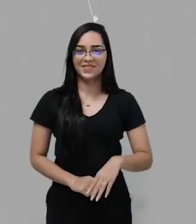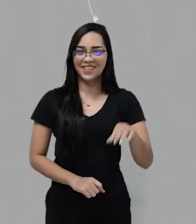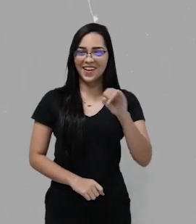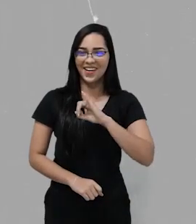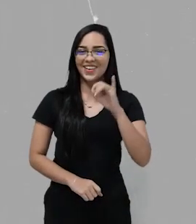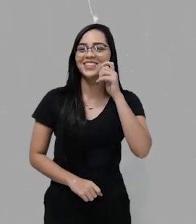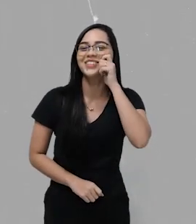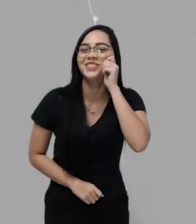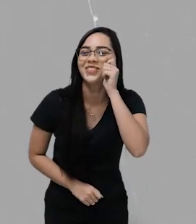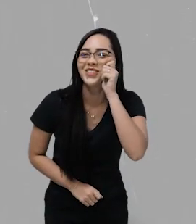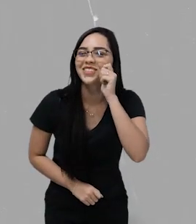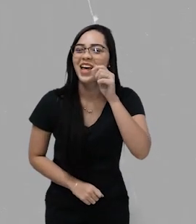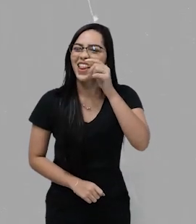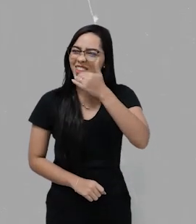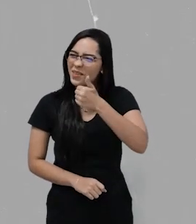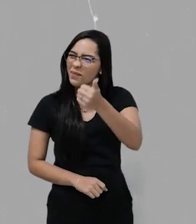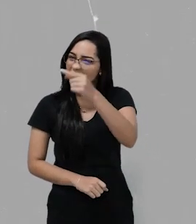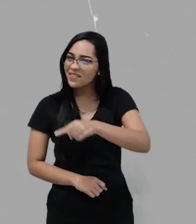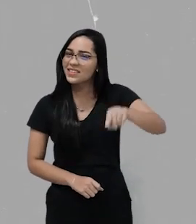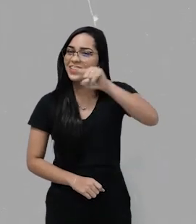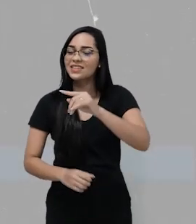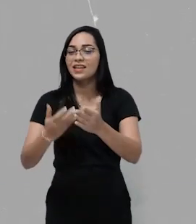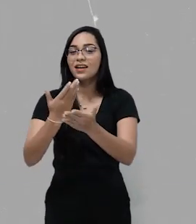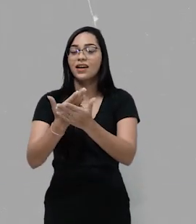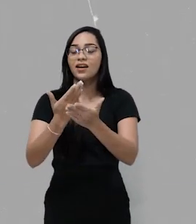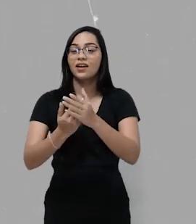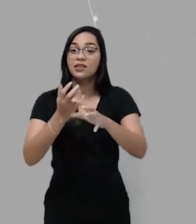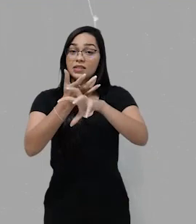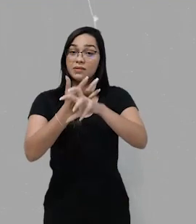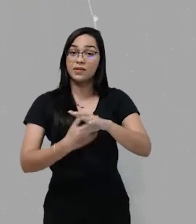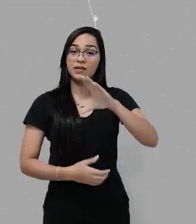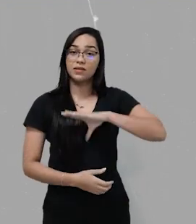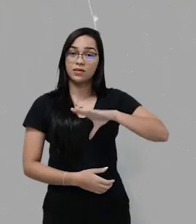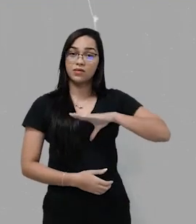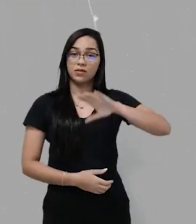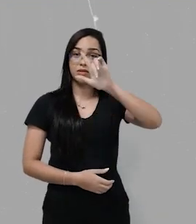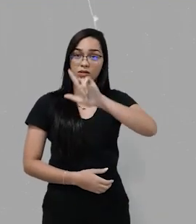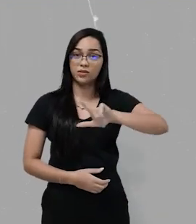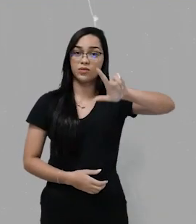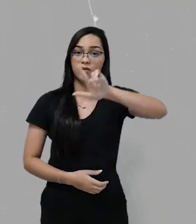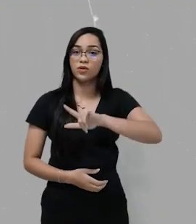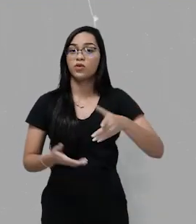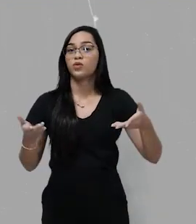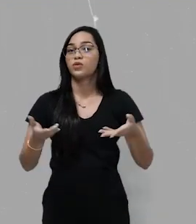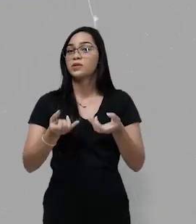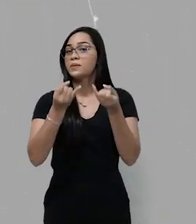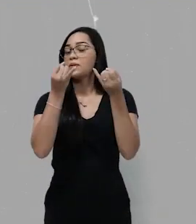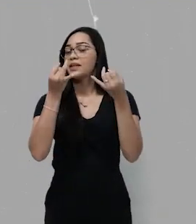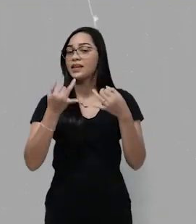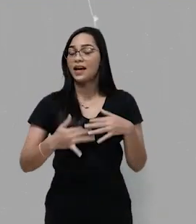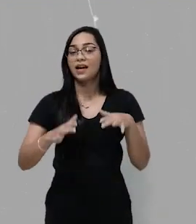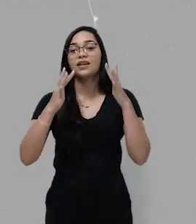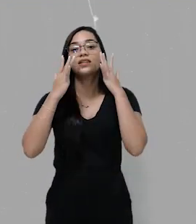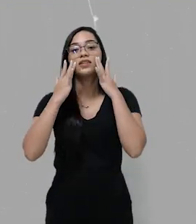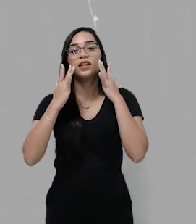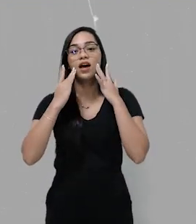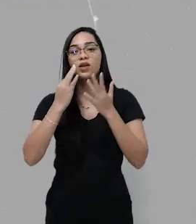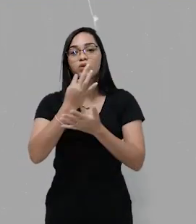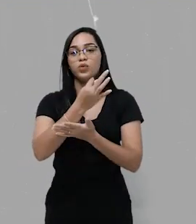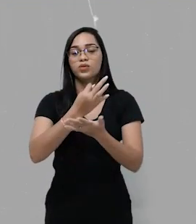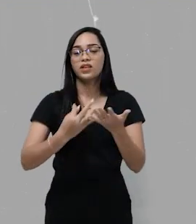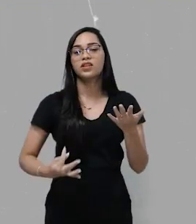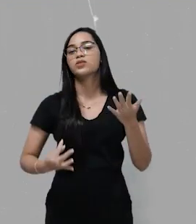Oi, chuchus, tudo bem com vocês? Mais uma aula de língua portuguesa em literatura. Estamos falando de teatro, texto